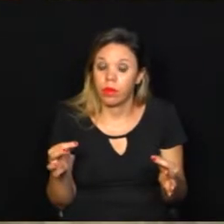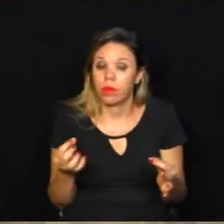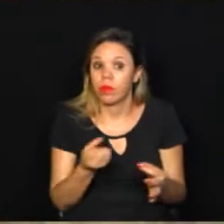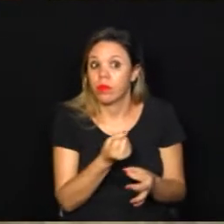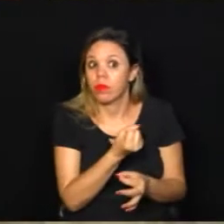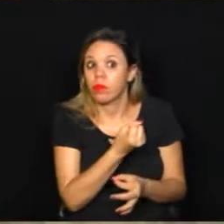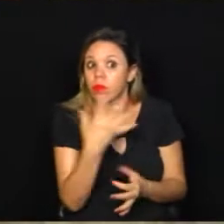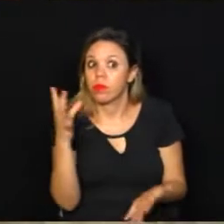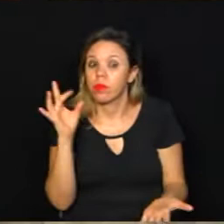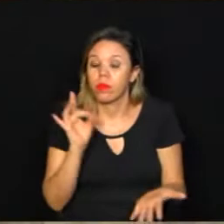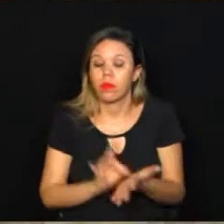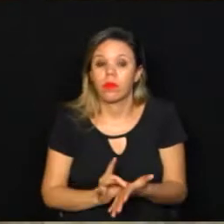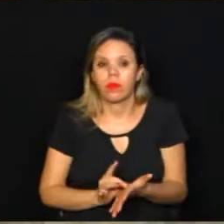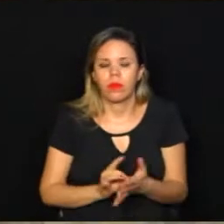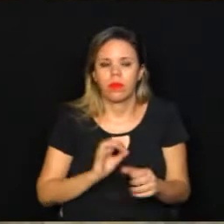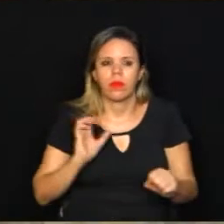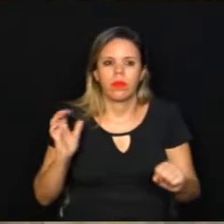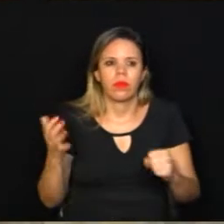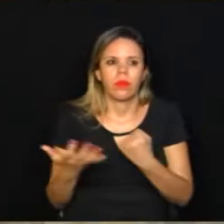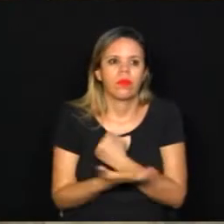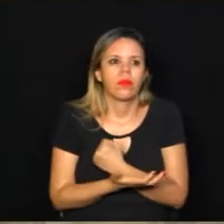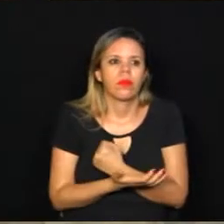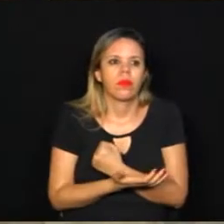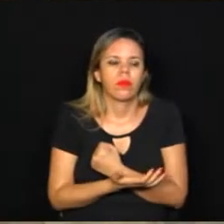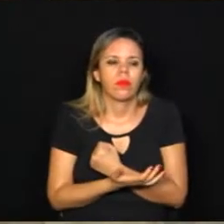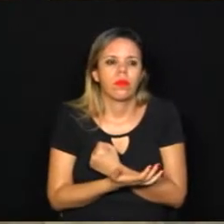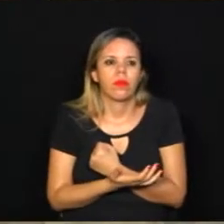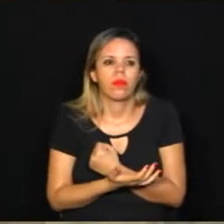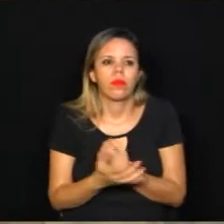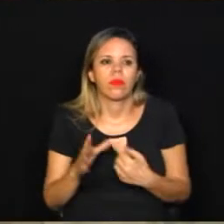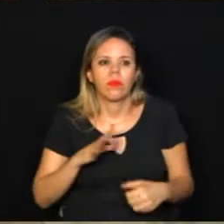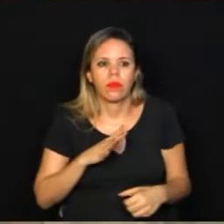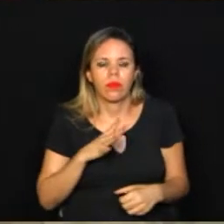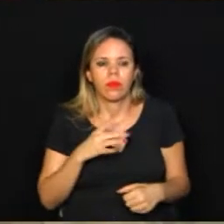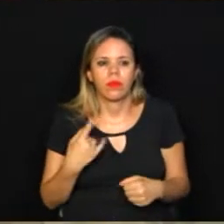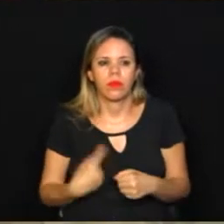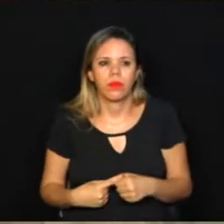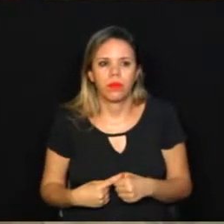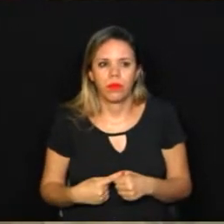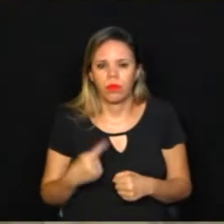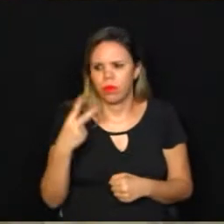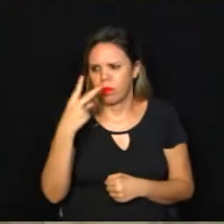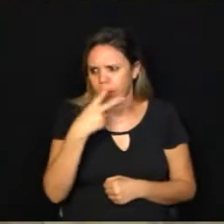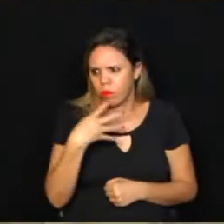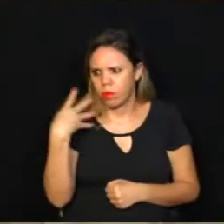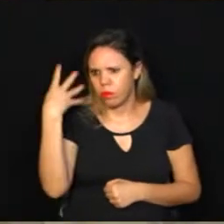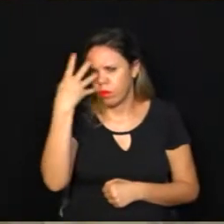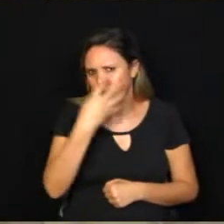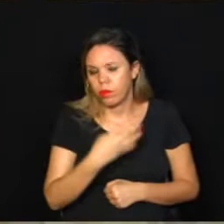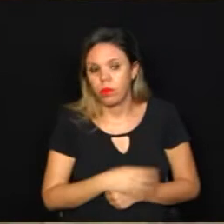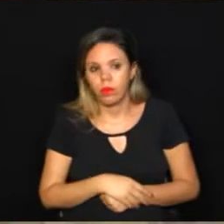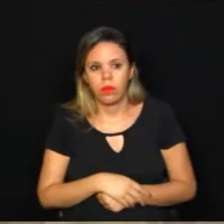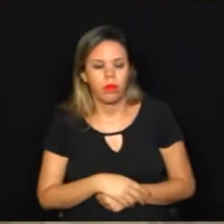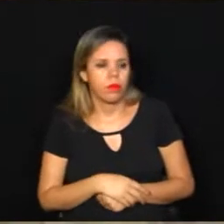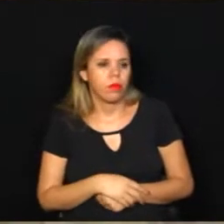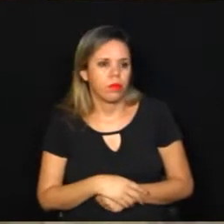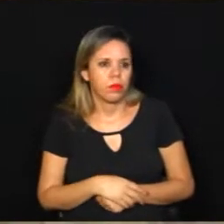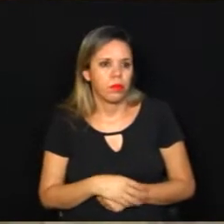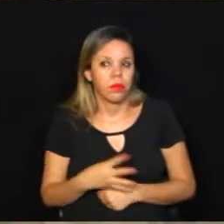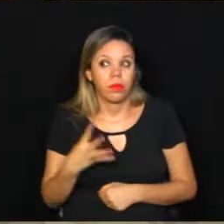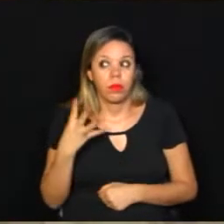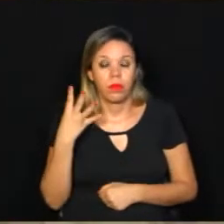casos confirmados de Covid-19 no nosso município nas últimas 24 horas.